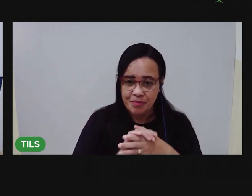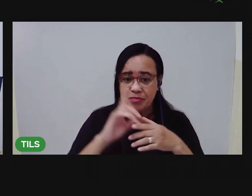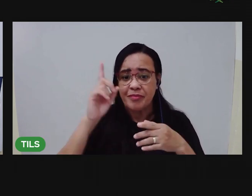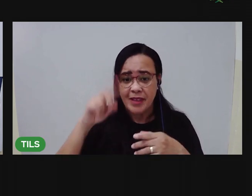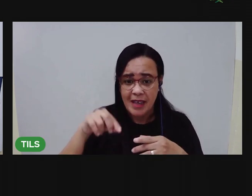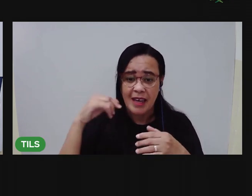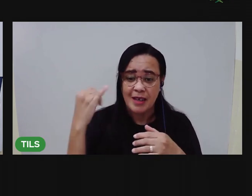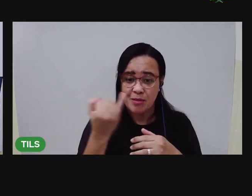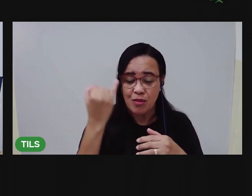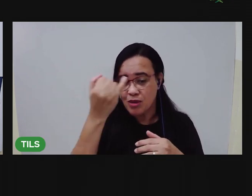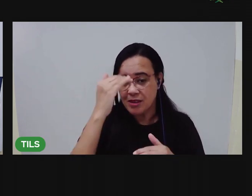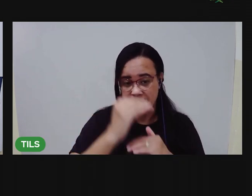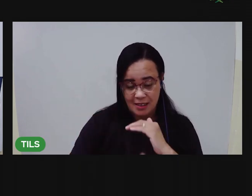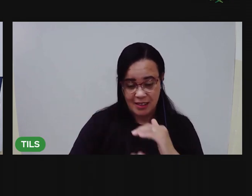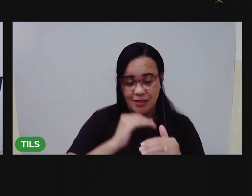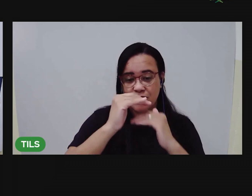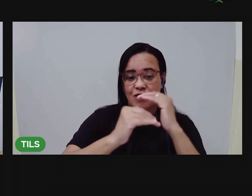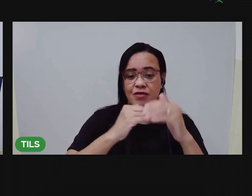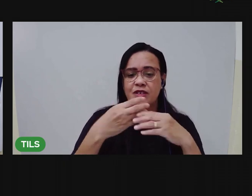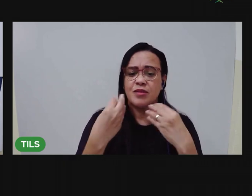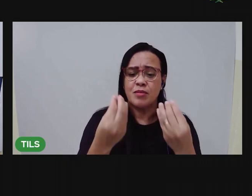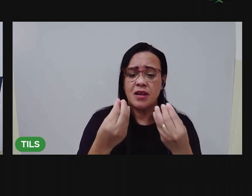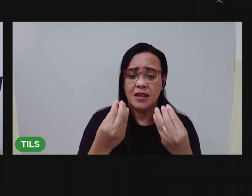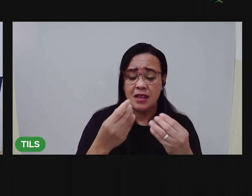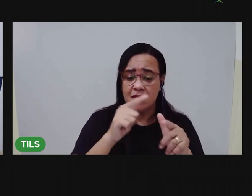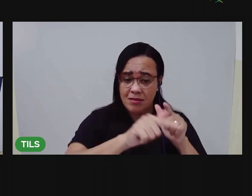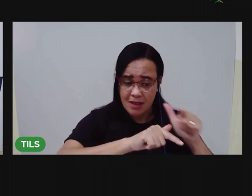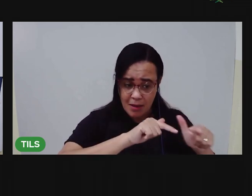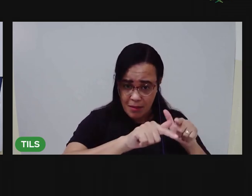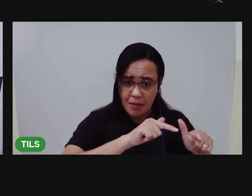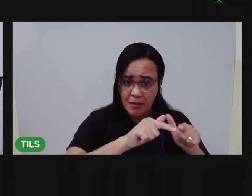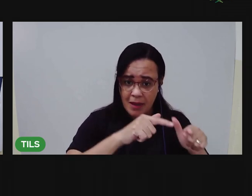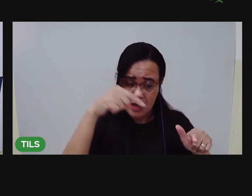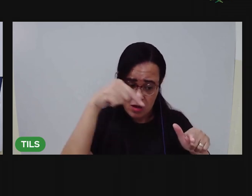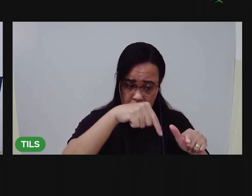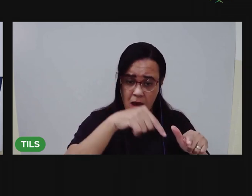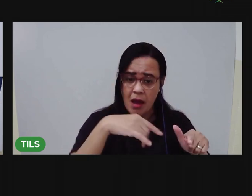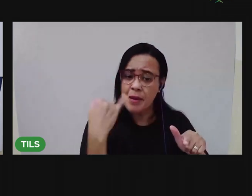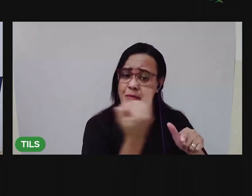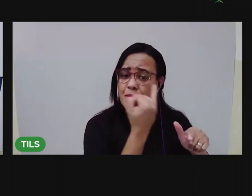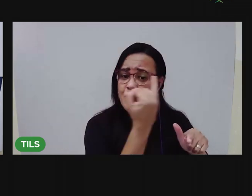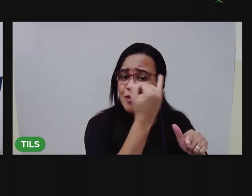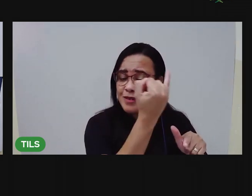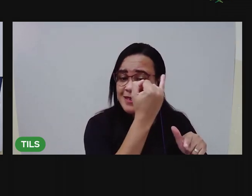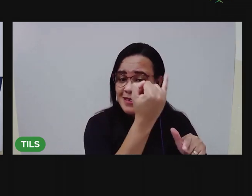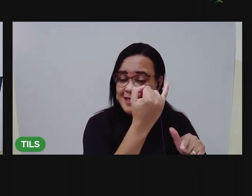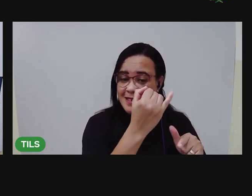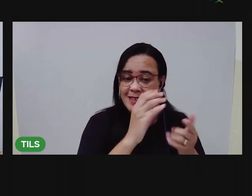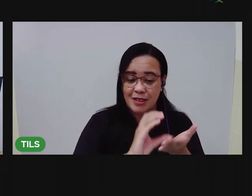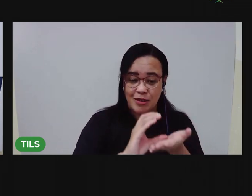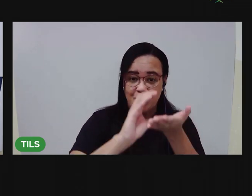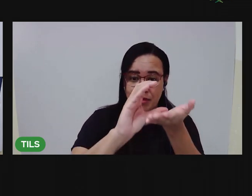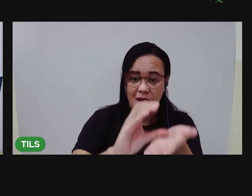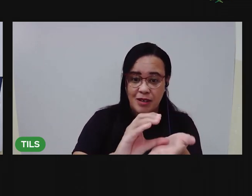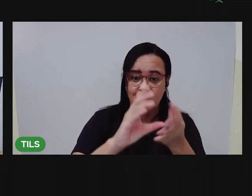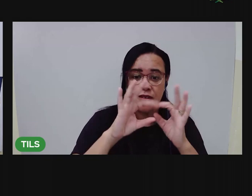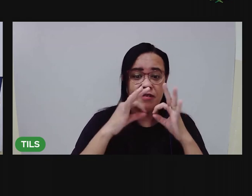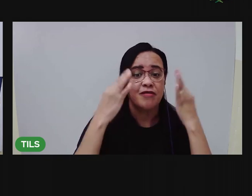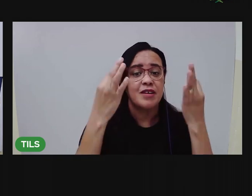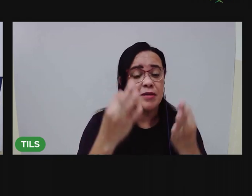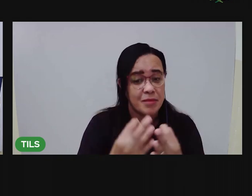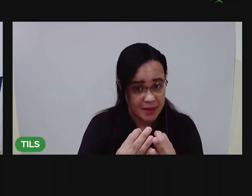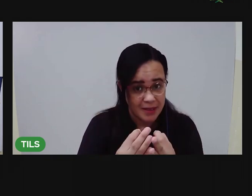principalmente para promover o sustento das pessoas. E que o lazer é uma atividade